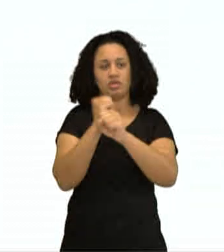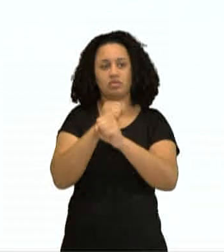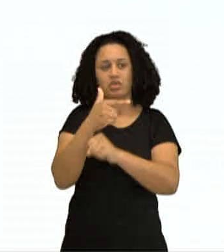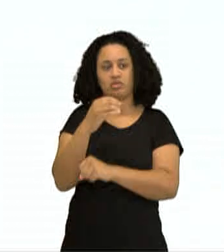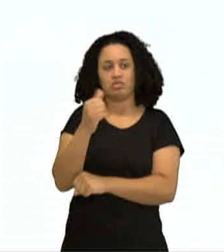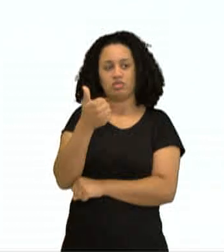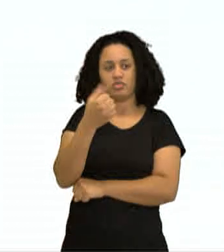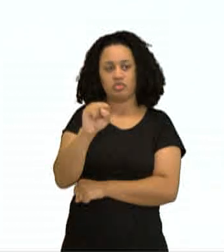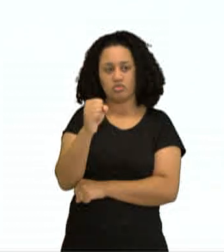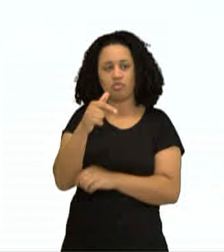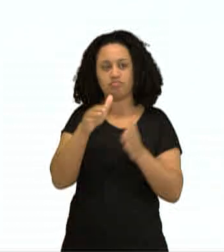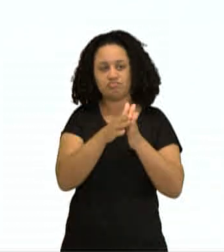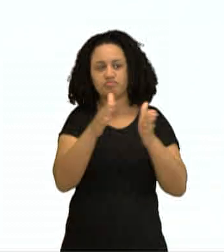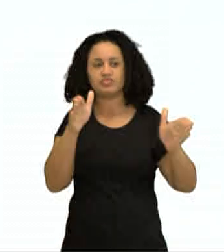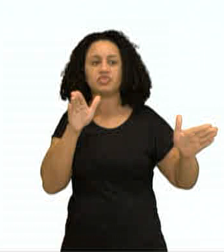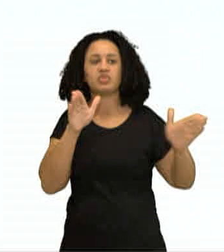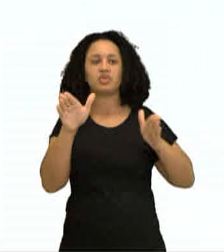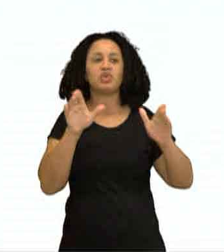a